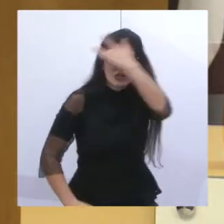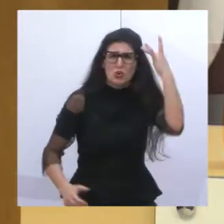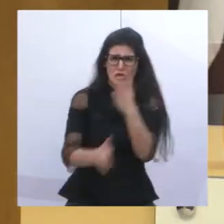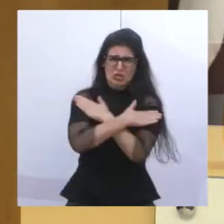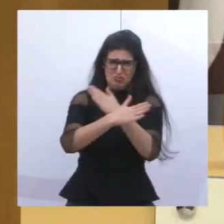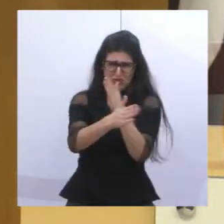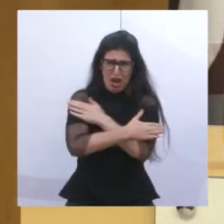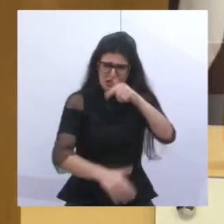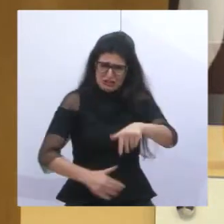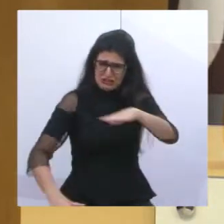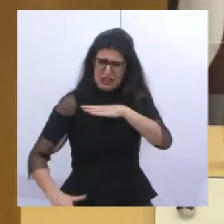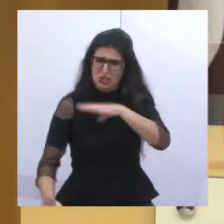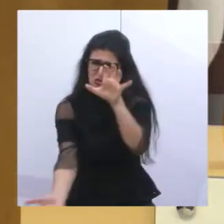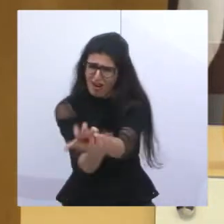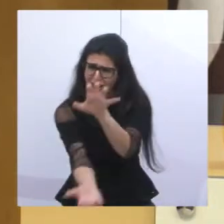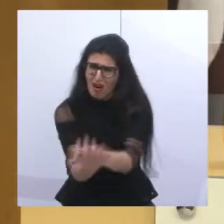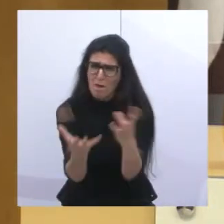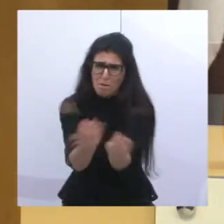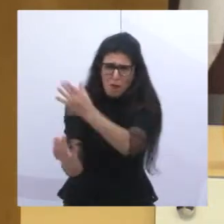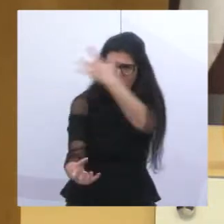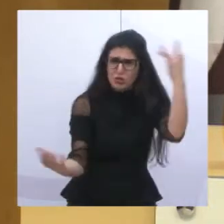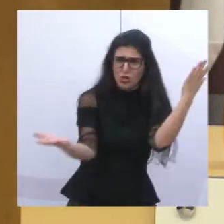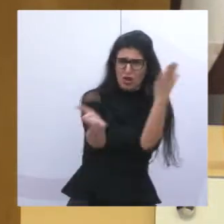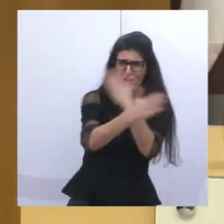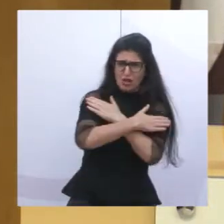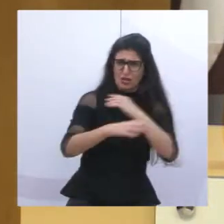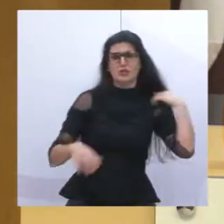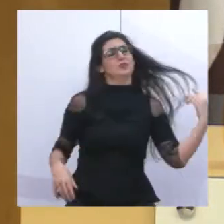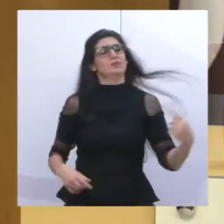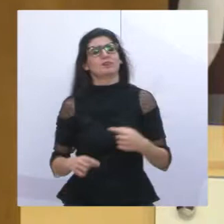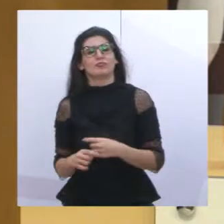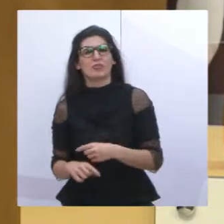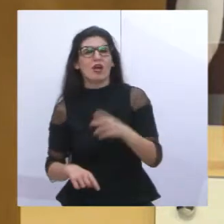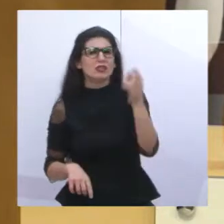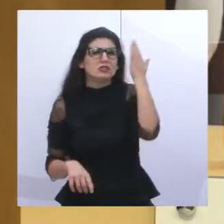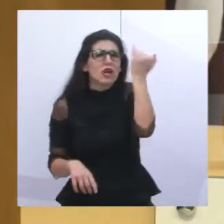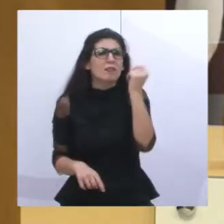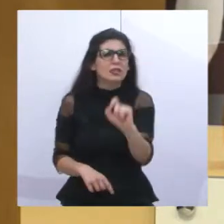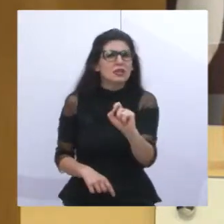muitos desempregados. A gente vê que a segunda demanda dos gabinetes,